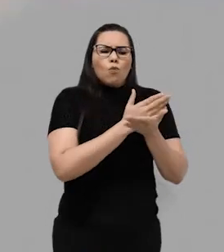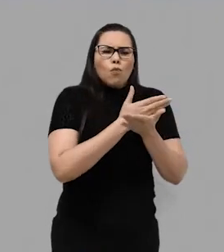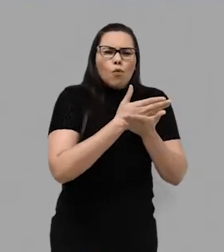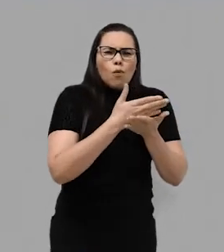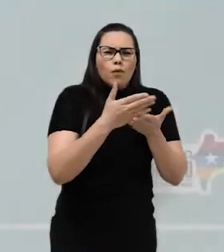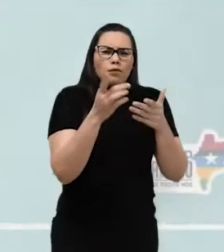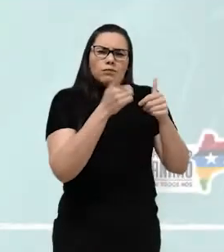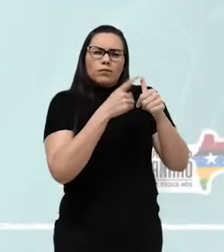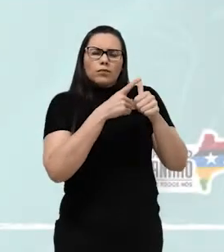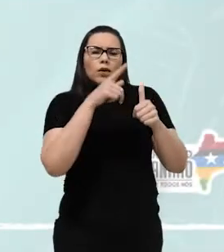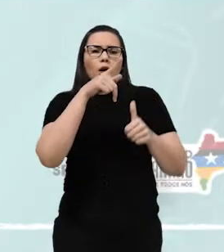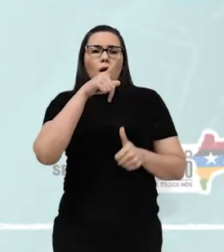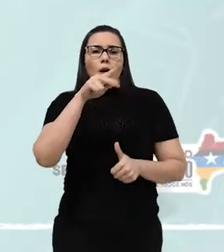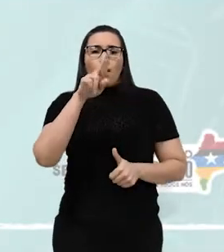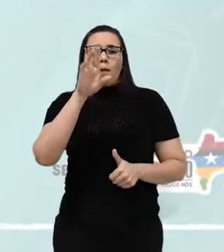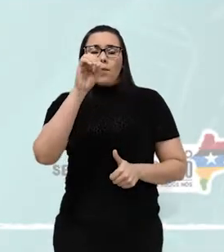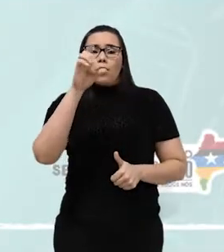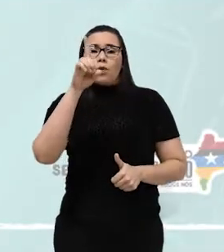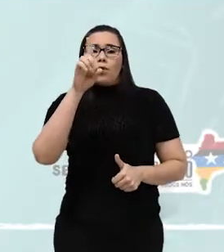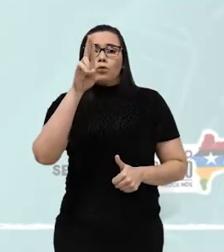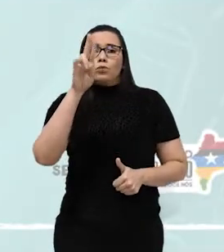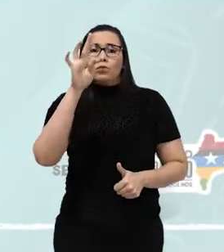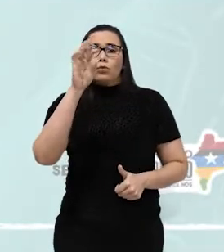indivíduos consumidores, né?